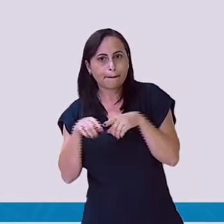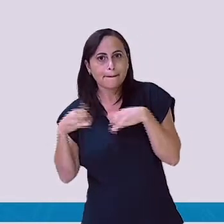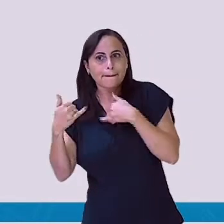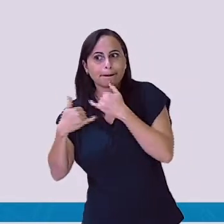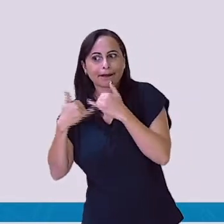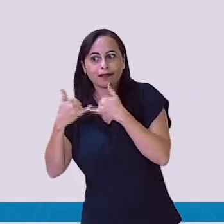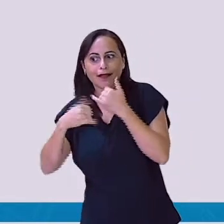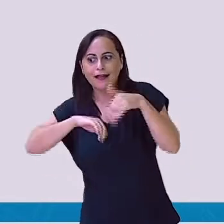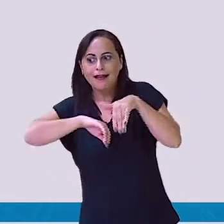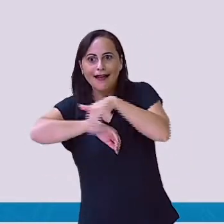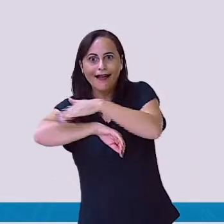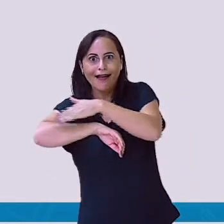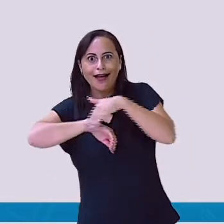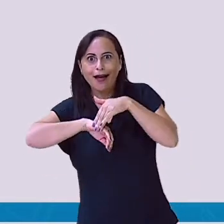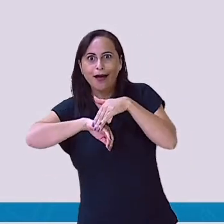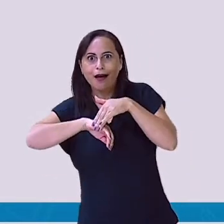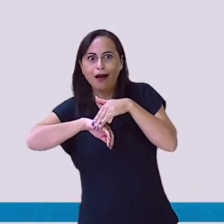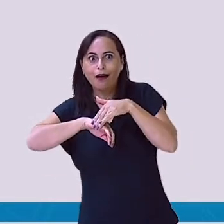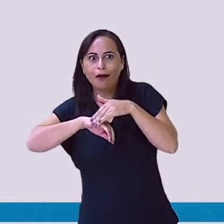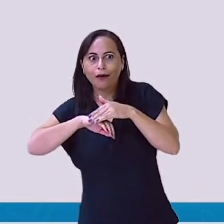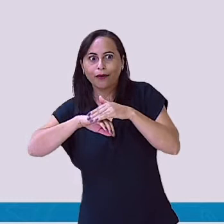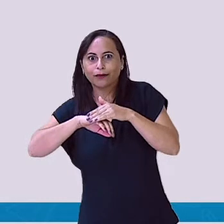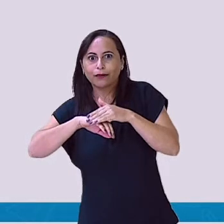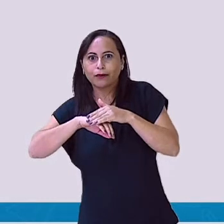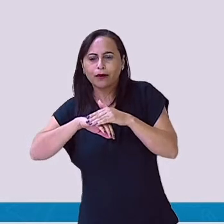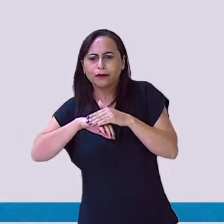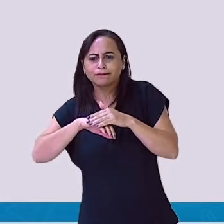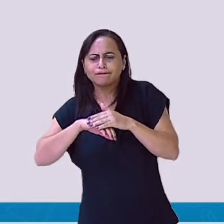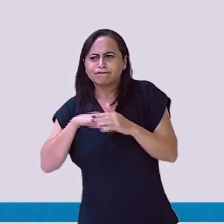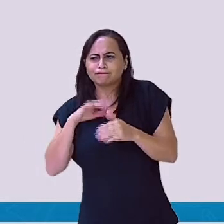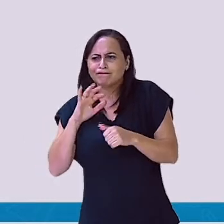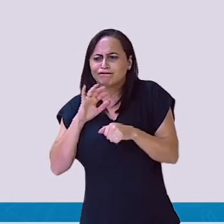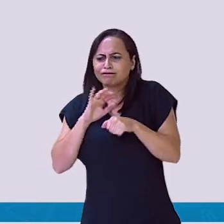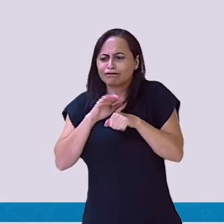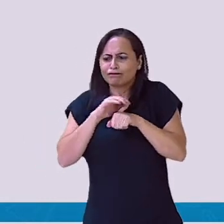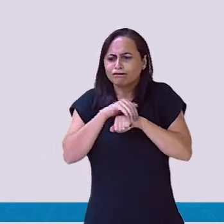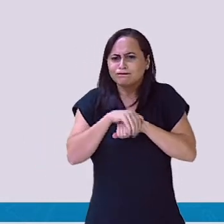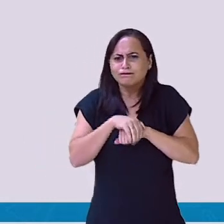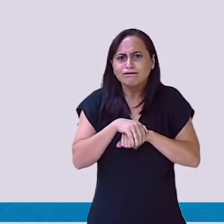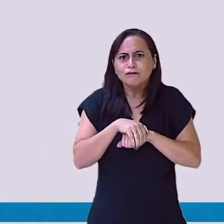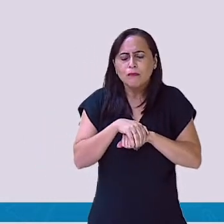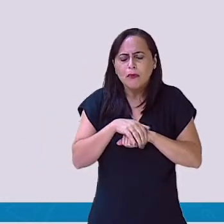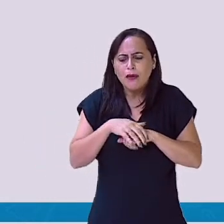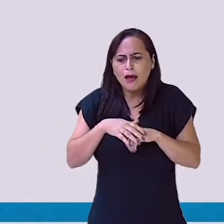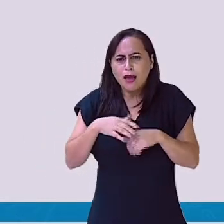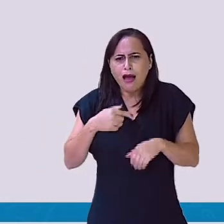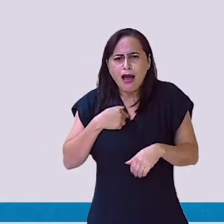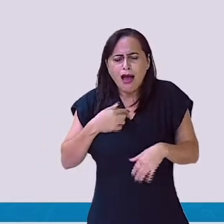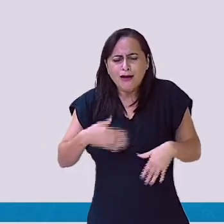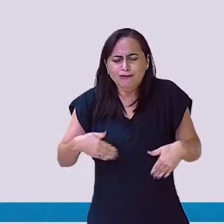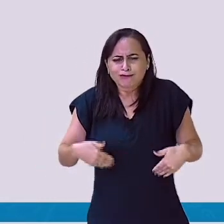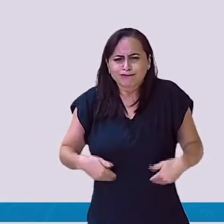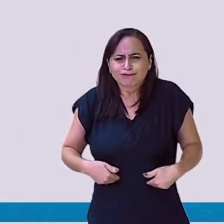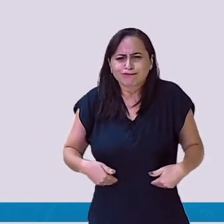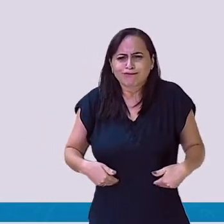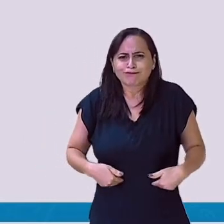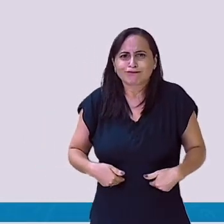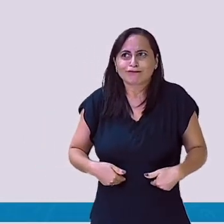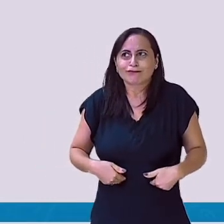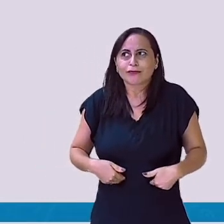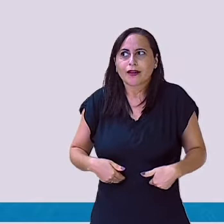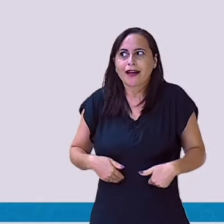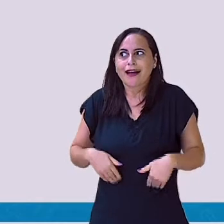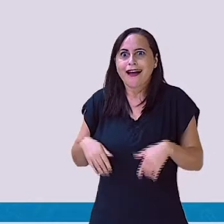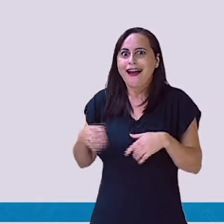escureceu e o estômago roncou. Para provocá-lo, eu gritei, quando ele